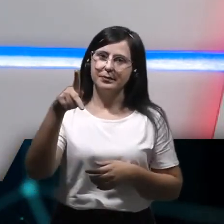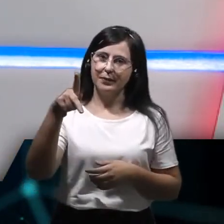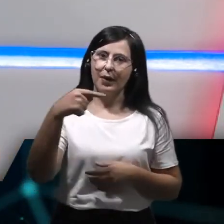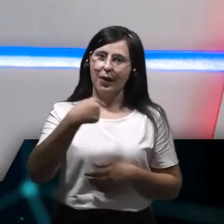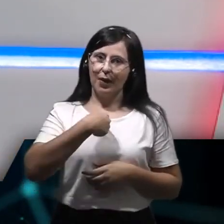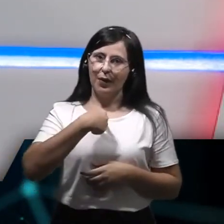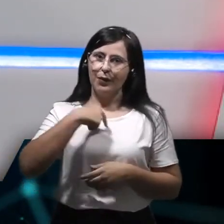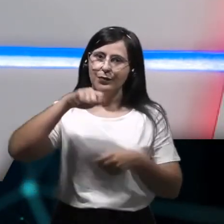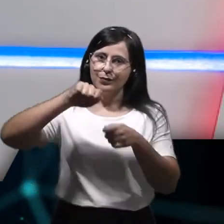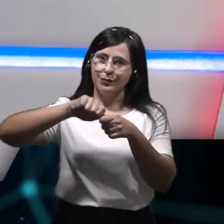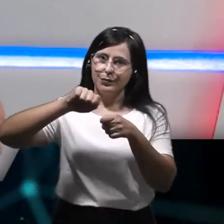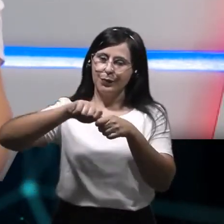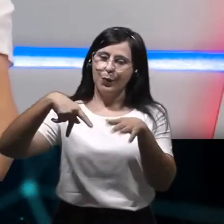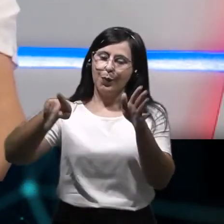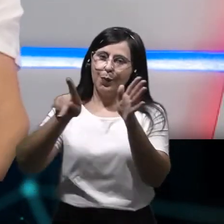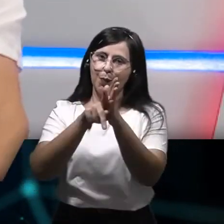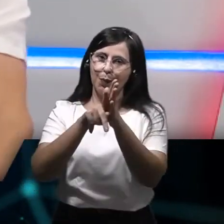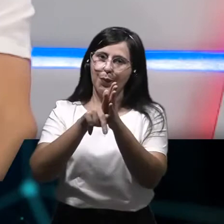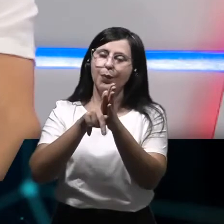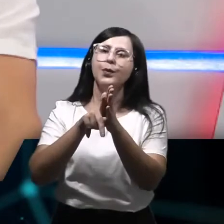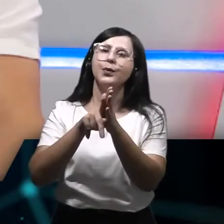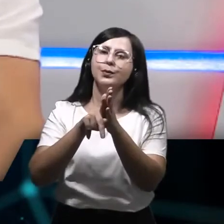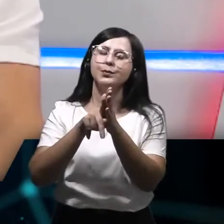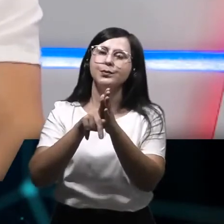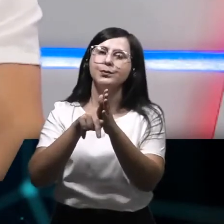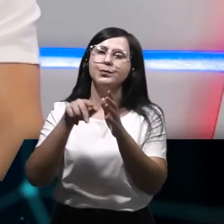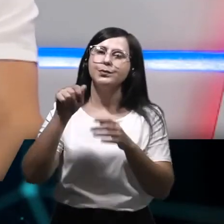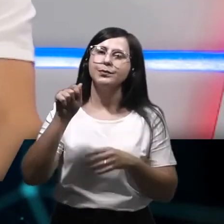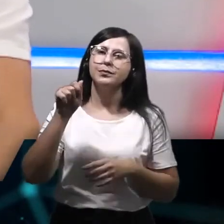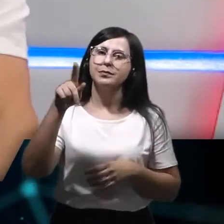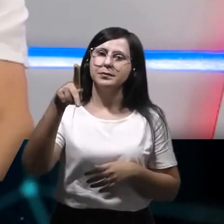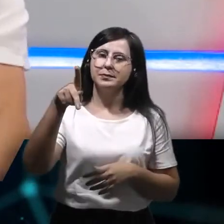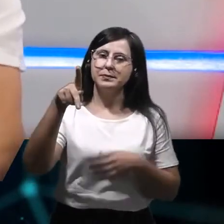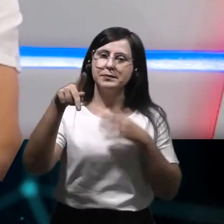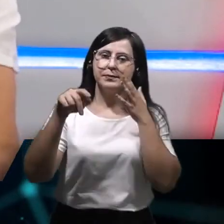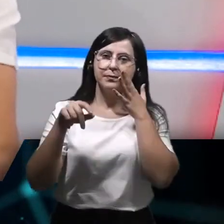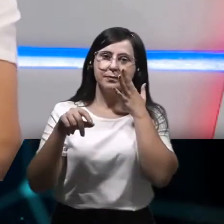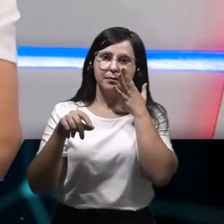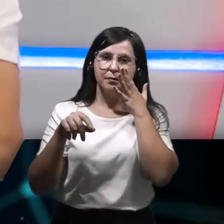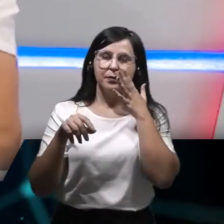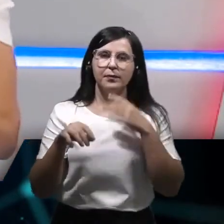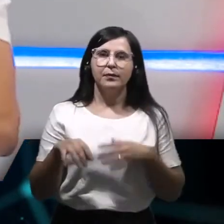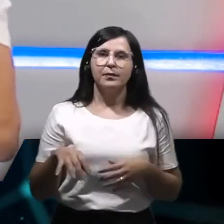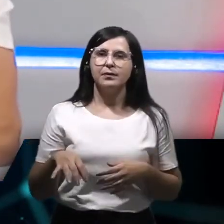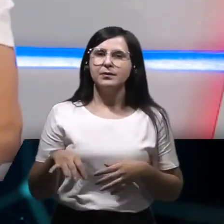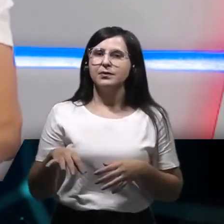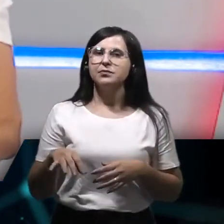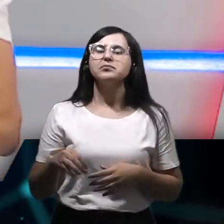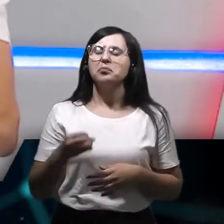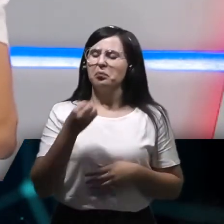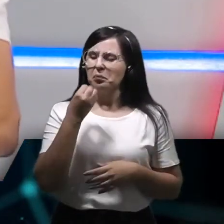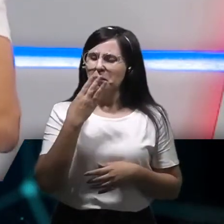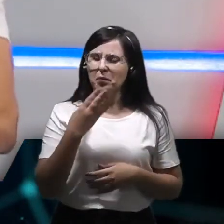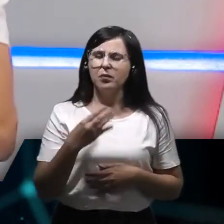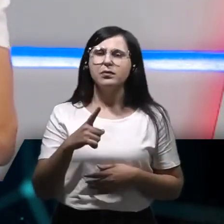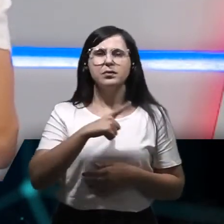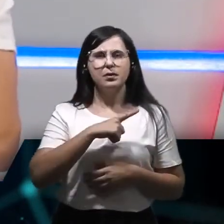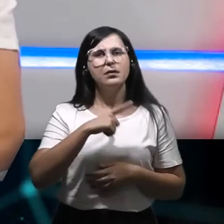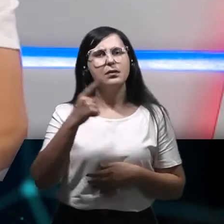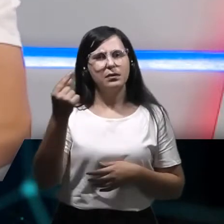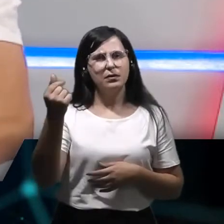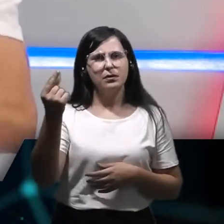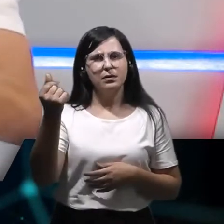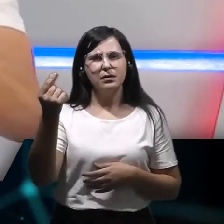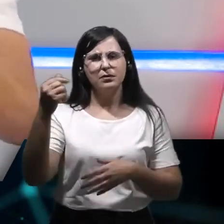de Previdência própria, e deixei o Fundo de Previdência própria em 2008, superavitário, com dinheiro em